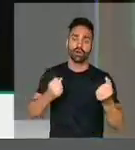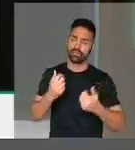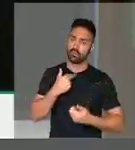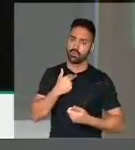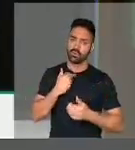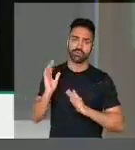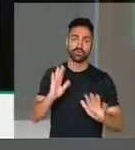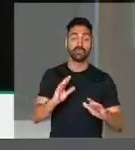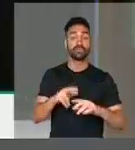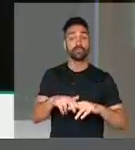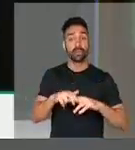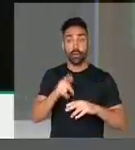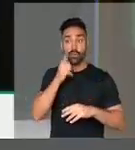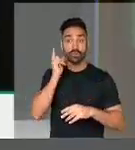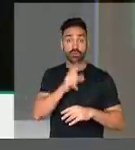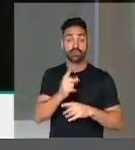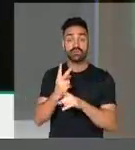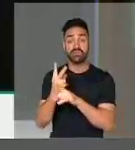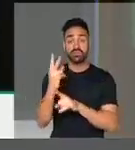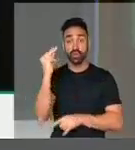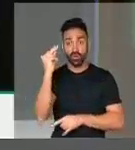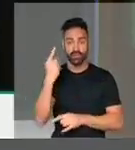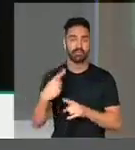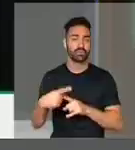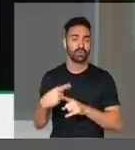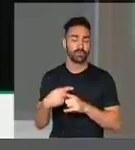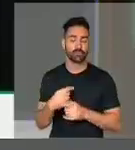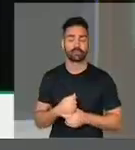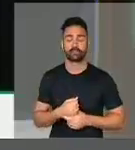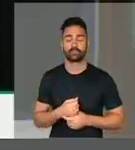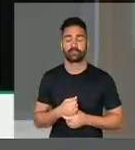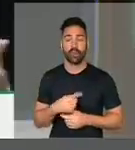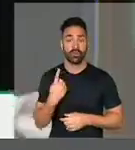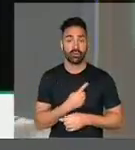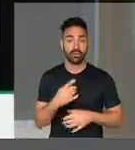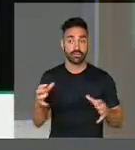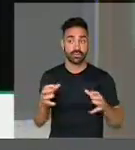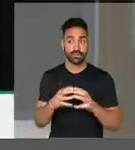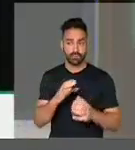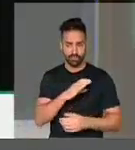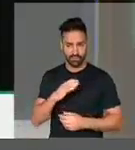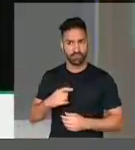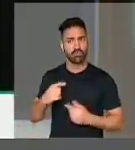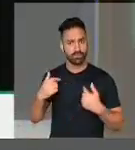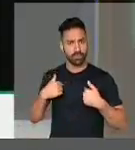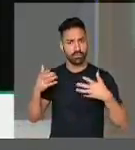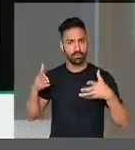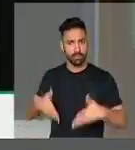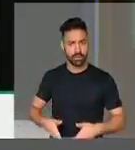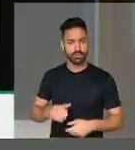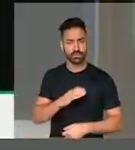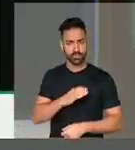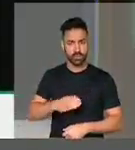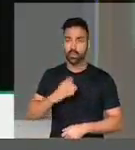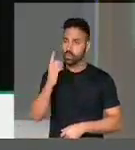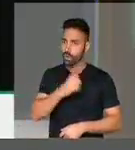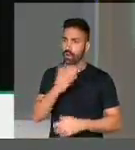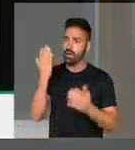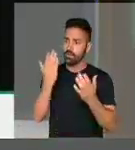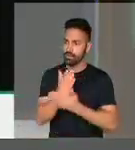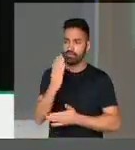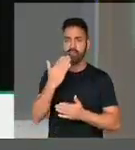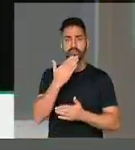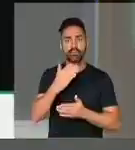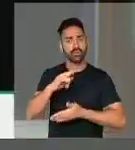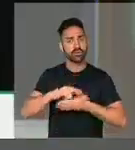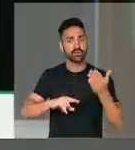tivemos aqui essa grande vitória quando a nossa comissão, eu faço parte dessa comissão, aprovou esse